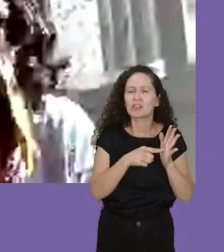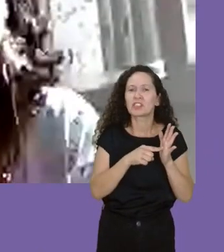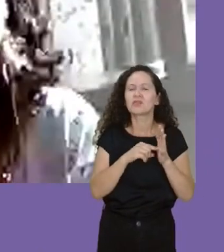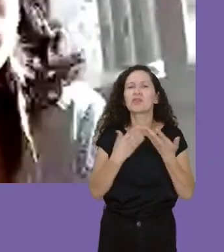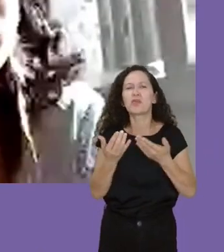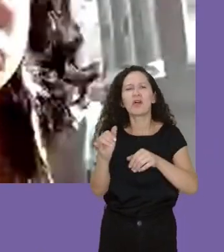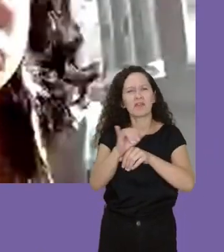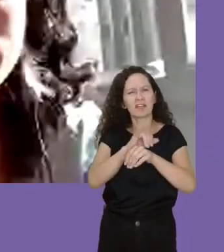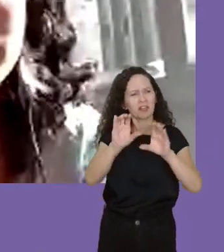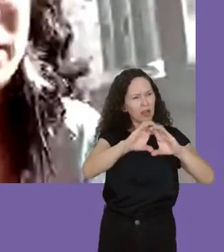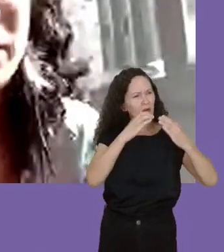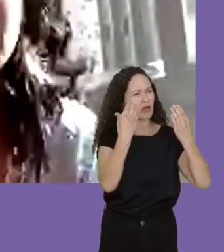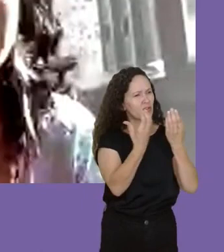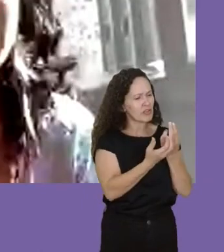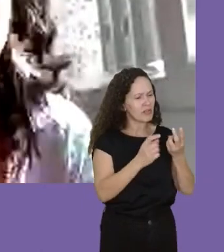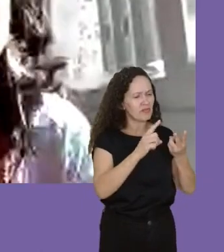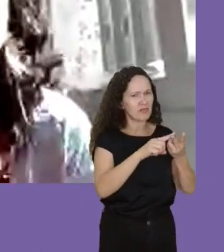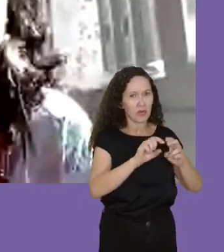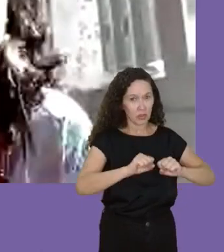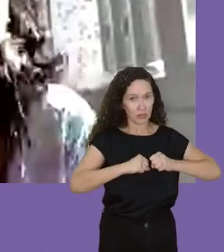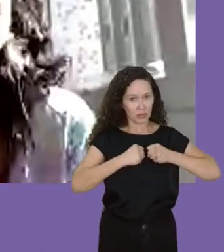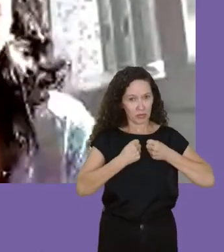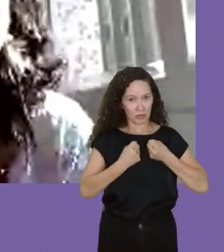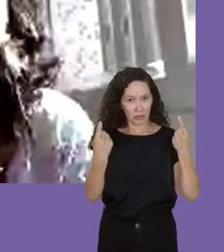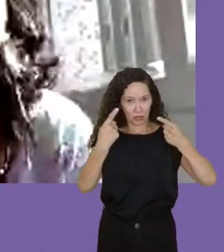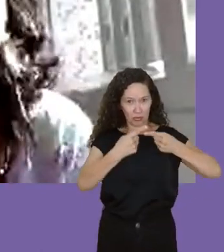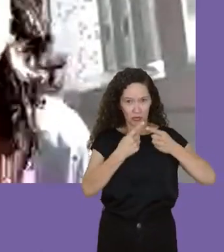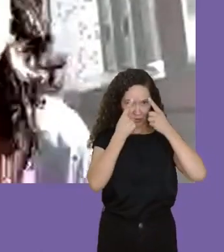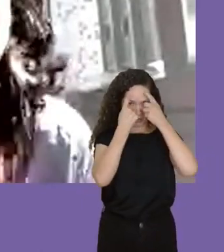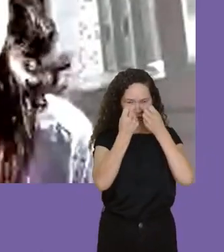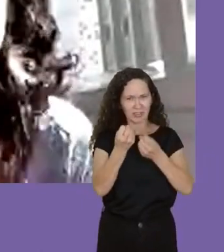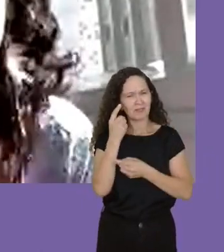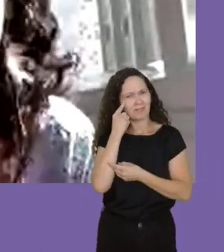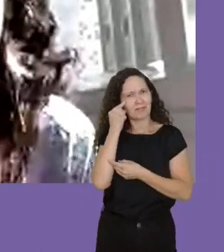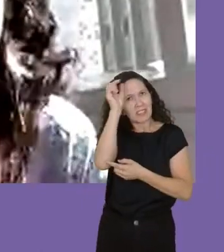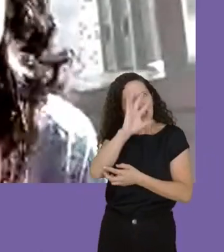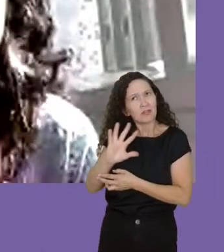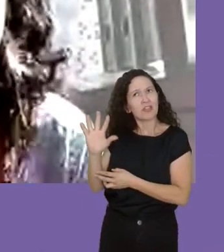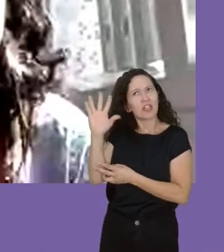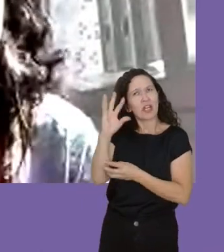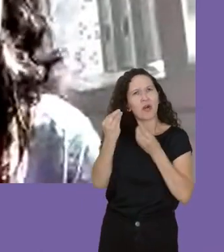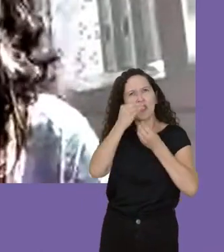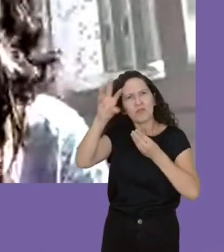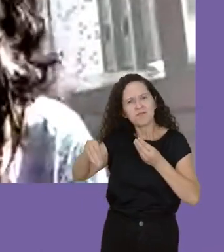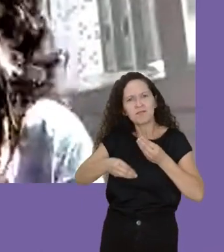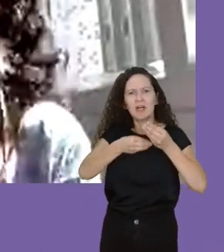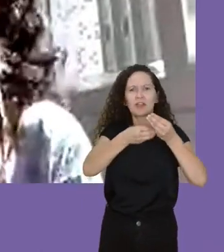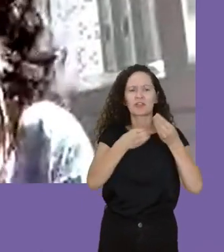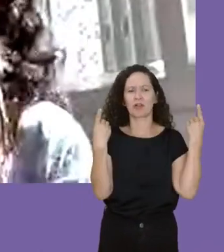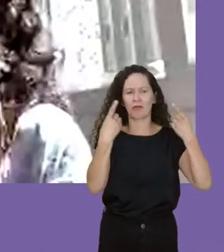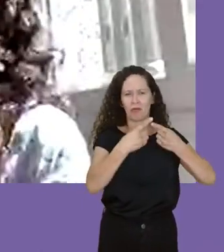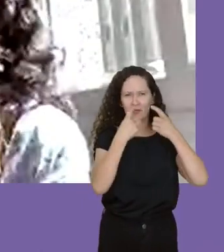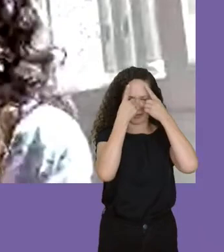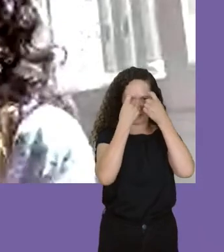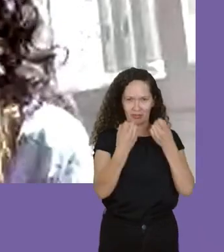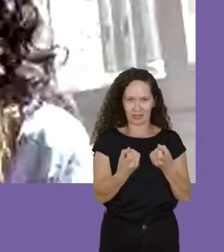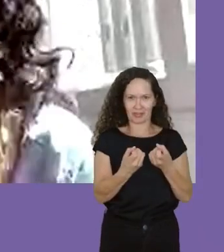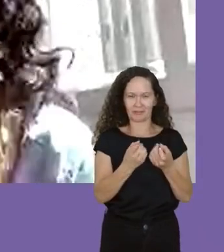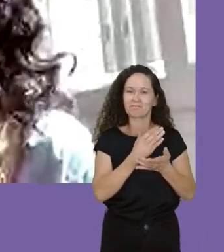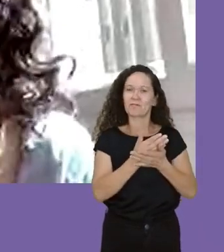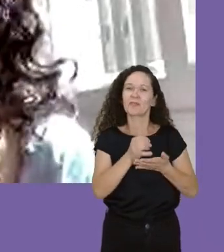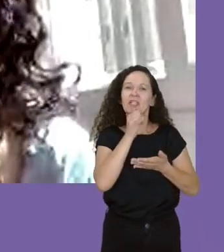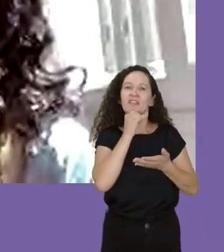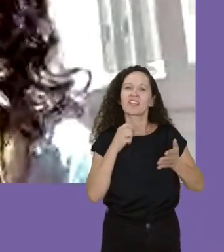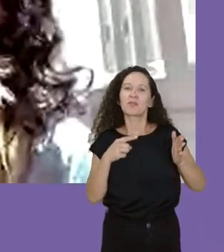tem coletivos de enfrentar a violência, então pensar isso de maneira ampla, né? Então entrar desde os canais